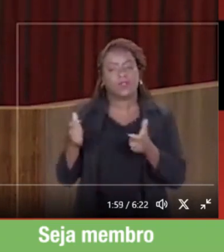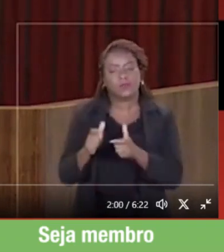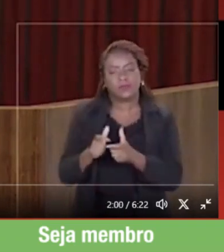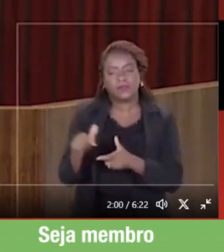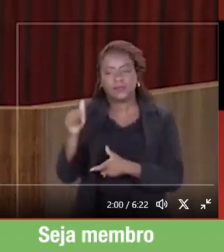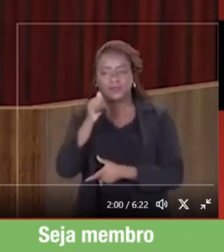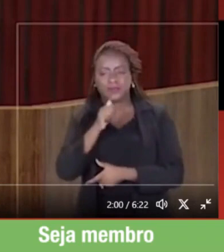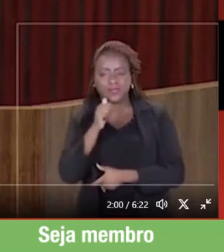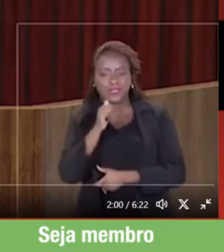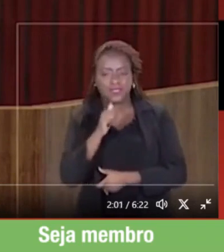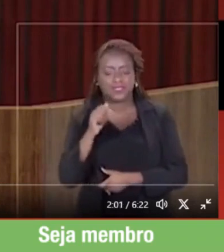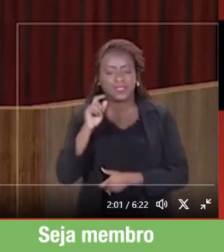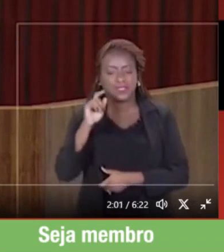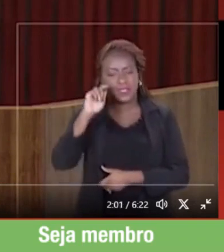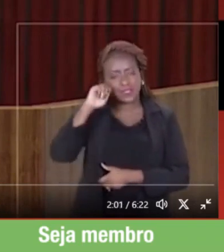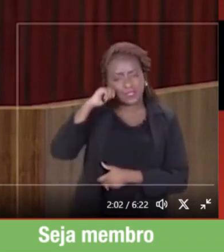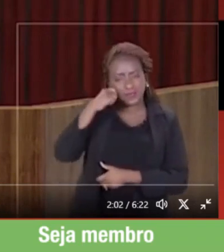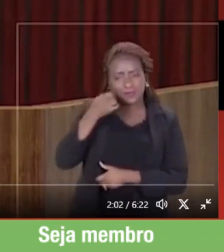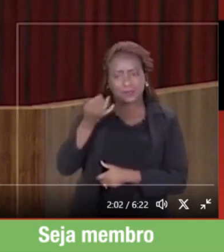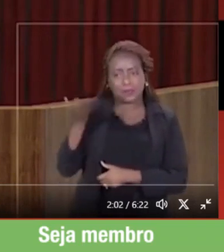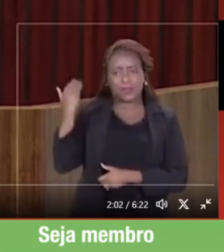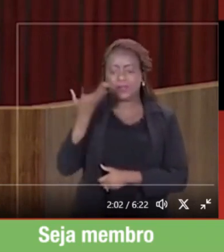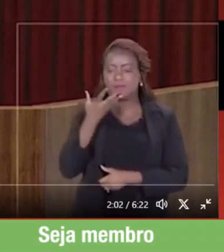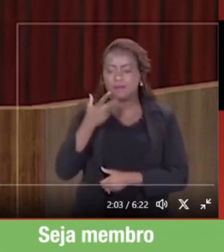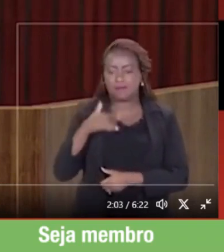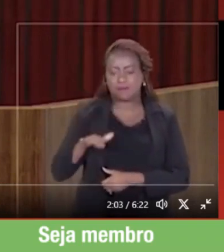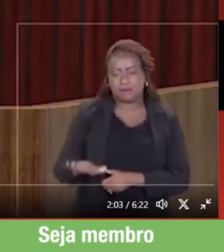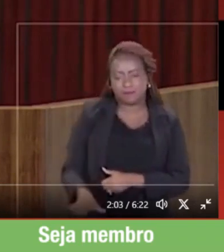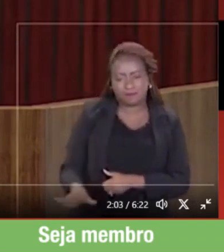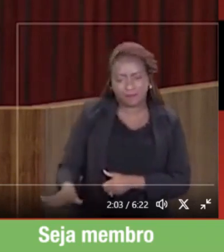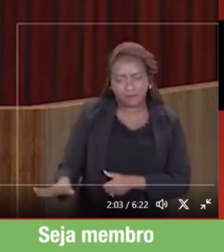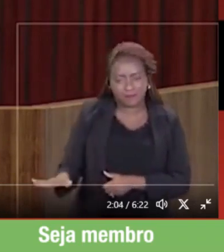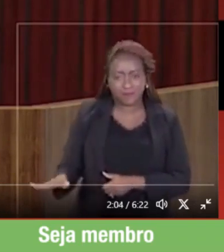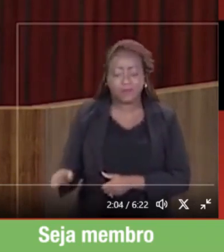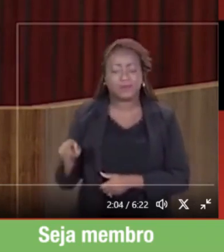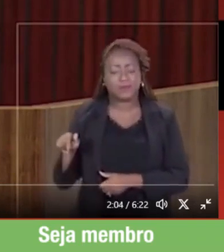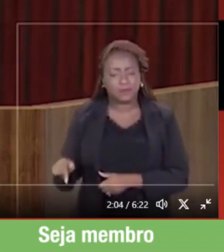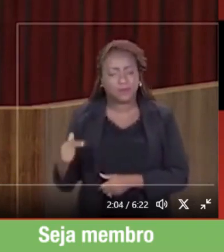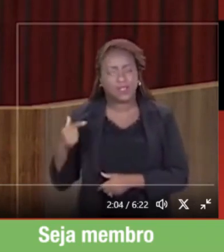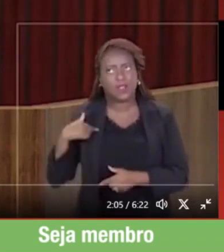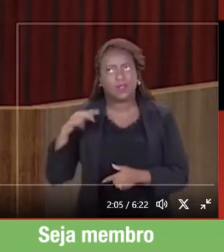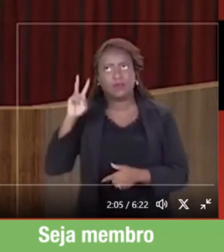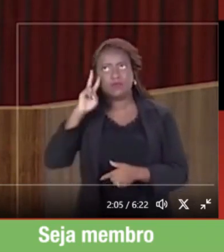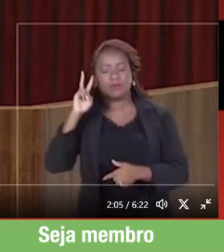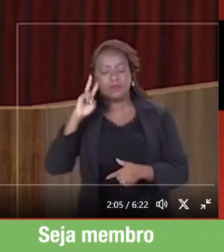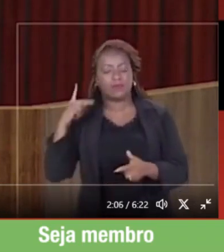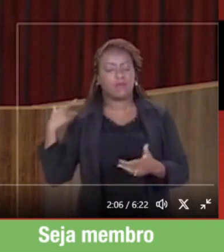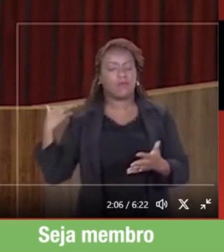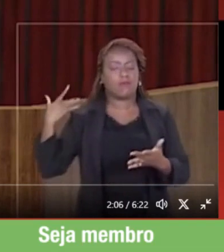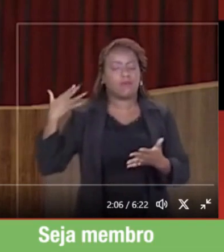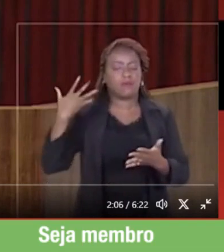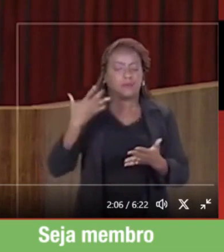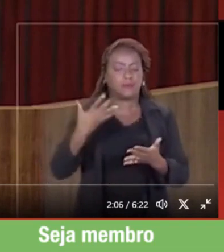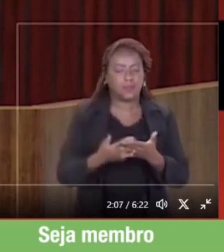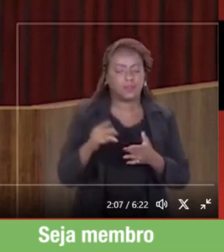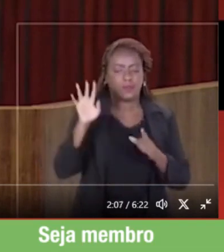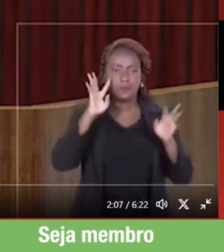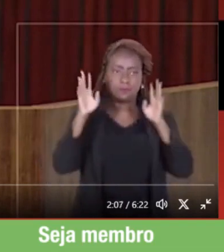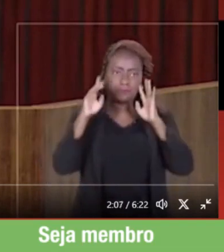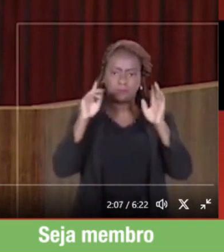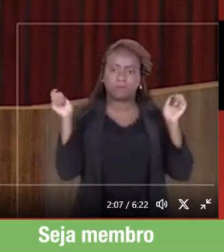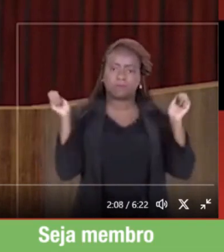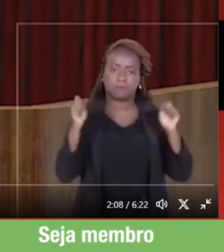meninas negras de minha infância, na minha querida Taiobeiras. É de lá que eu trago o sonho de que podemos